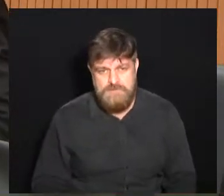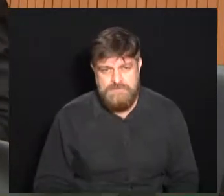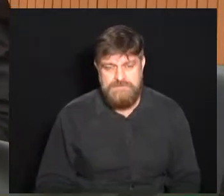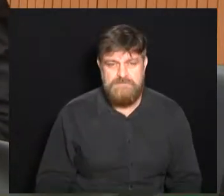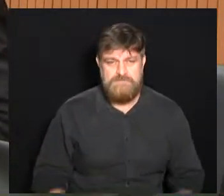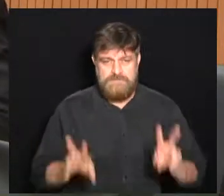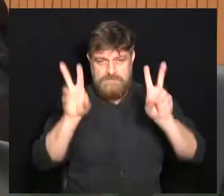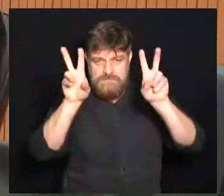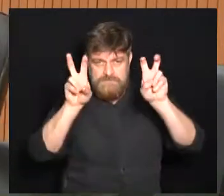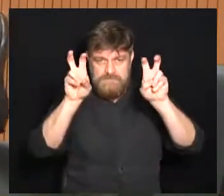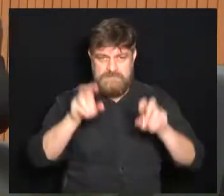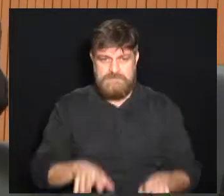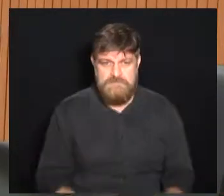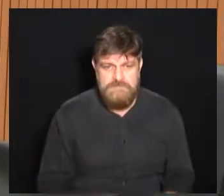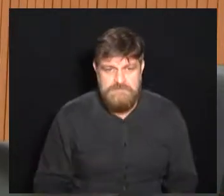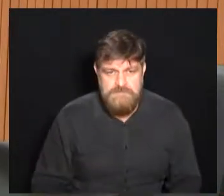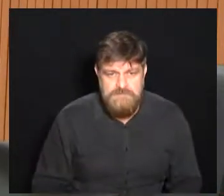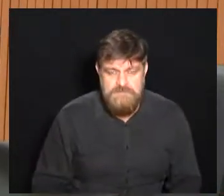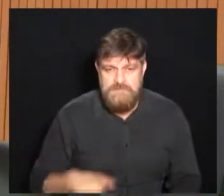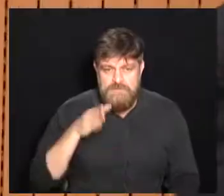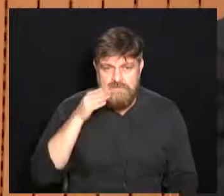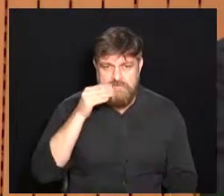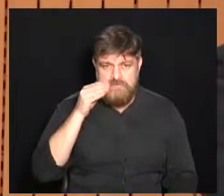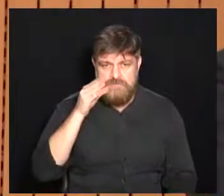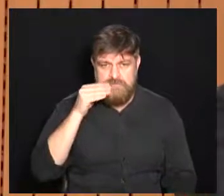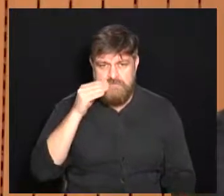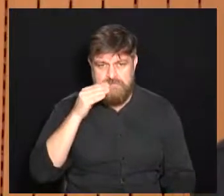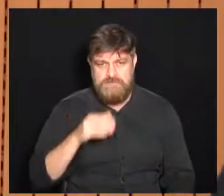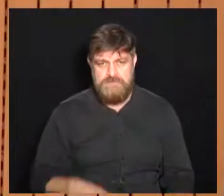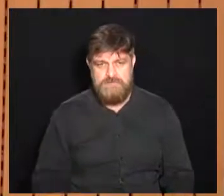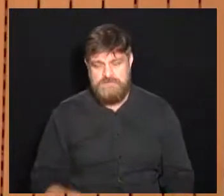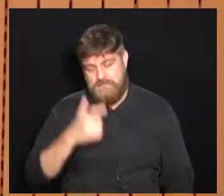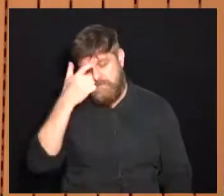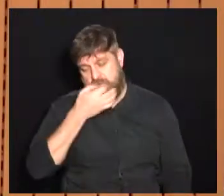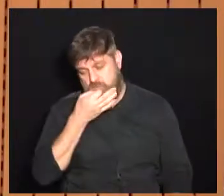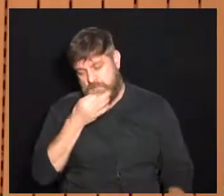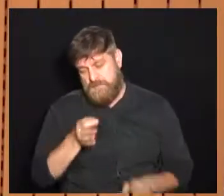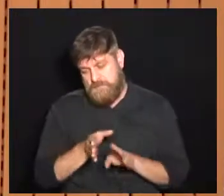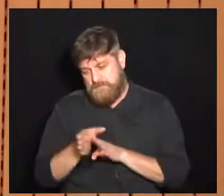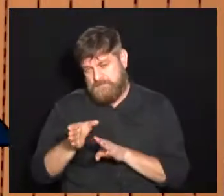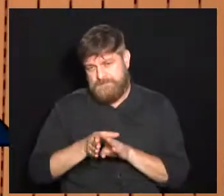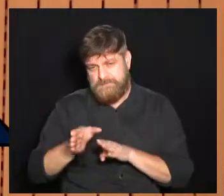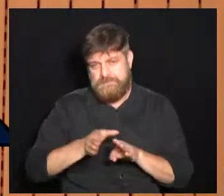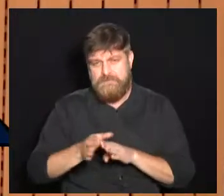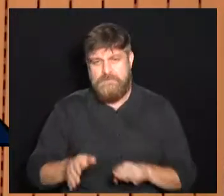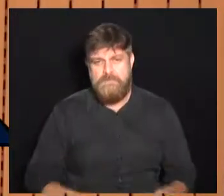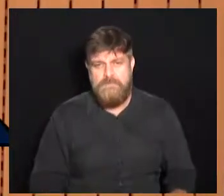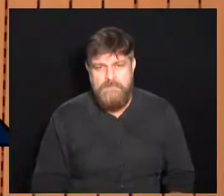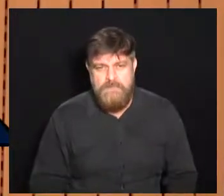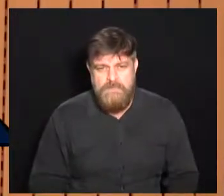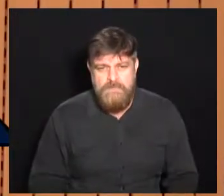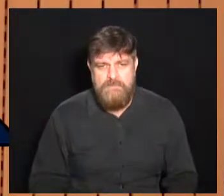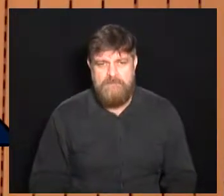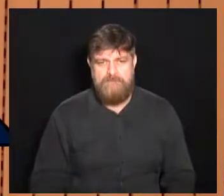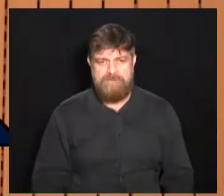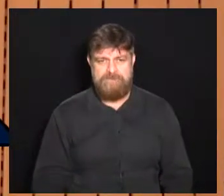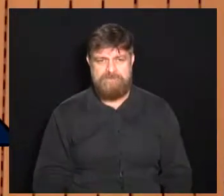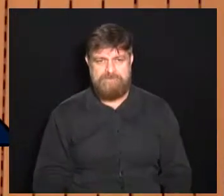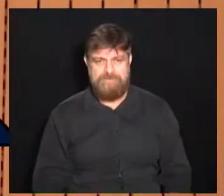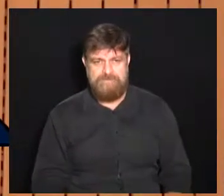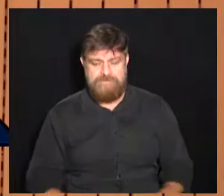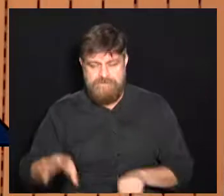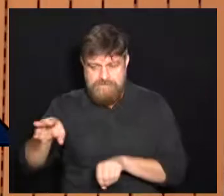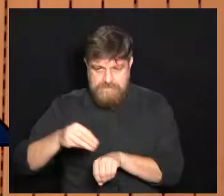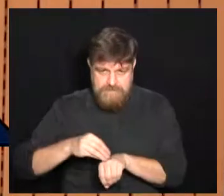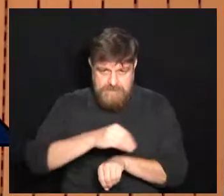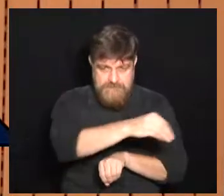relação à questão dos funcionários, o que eu iria sugerir era intermediar, vamos dizer assim, uma